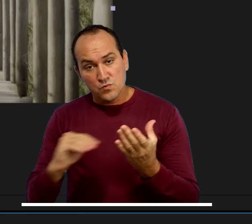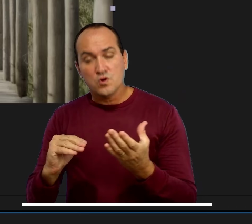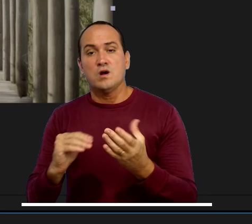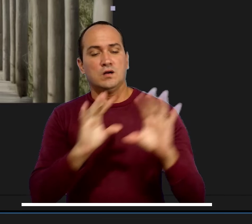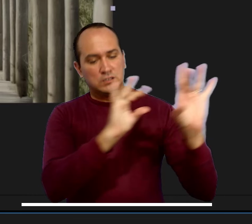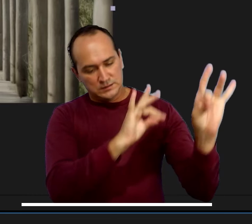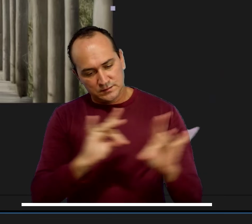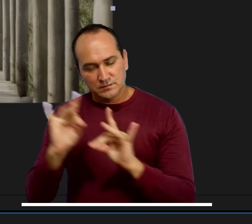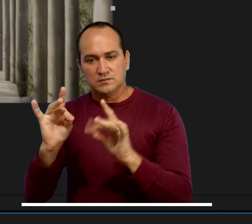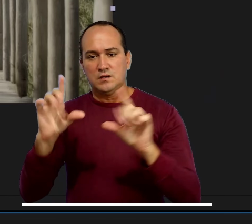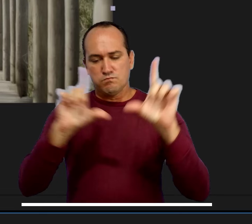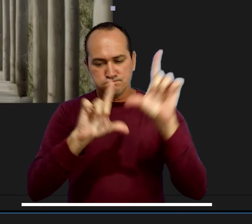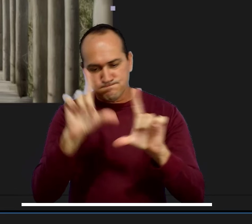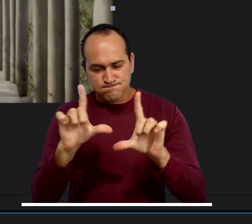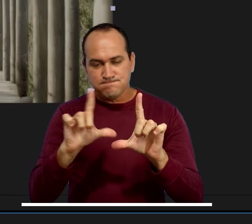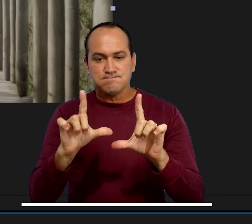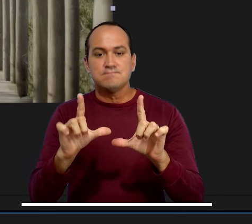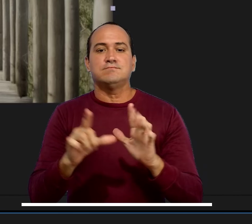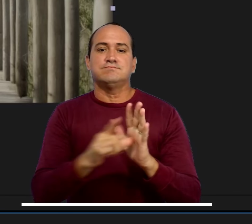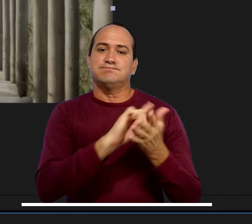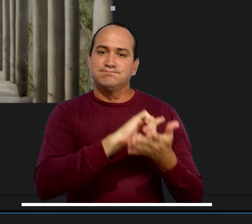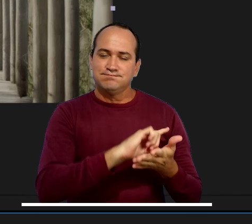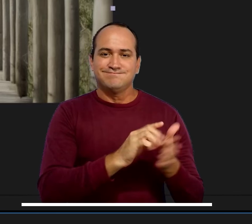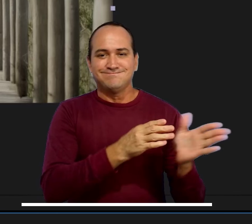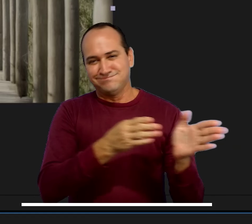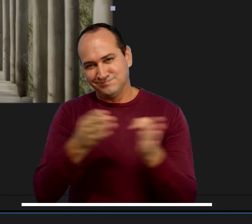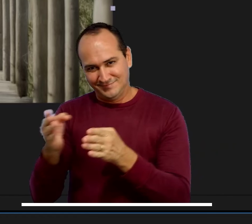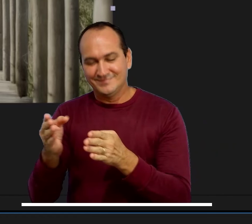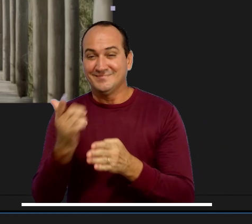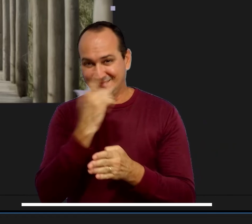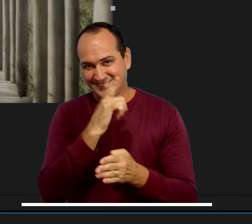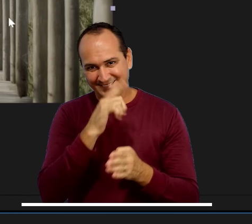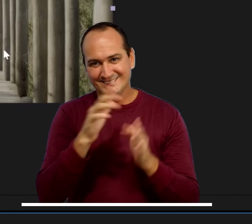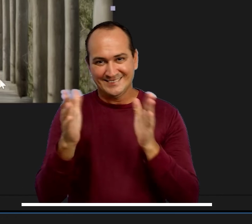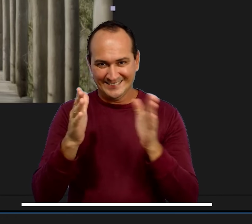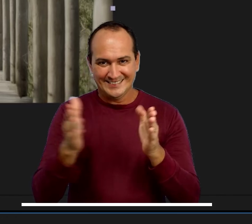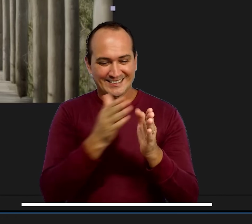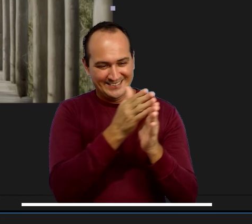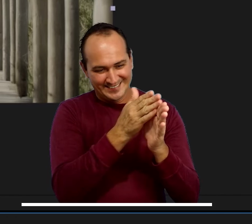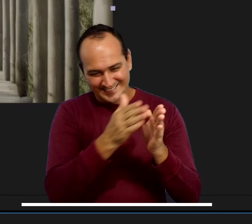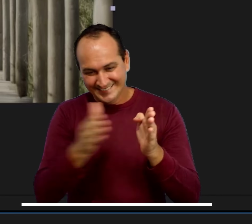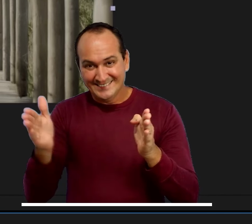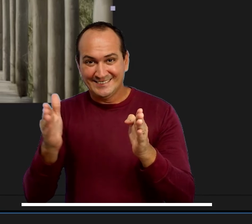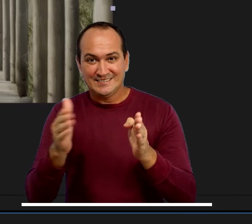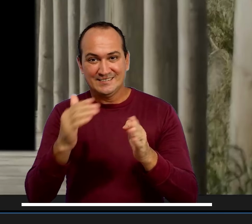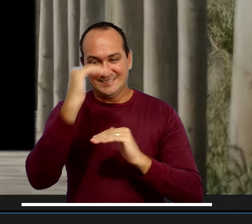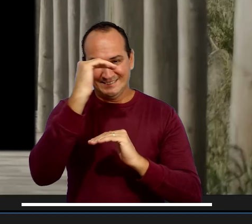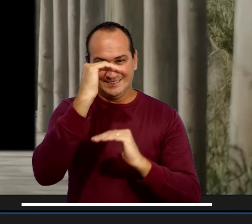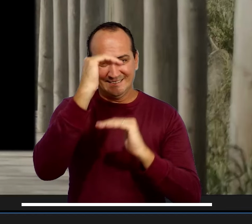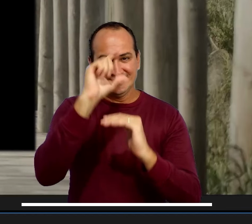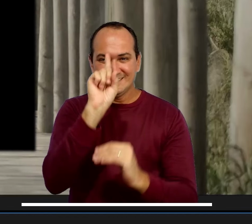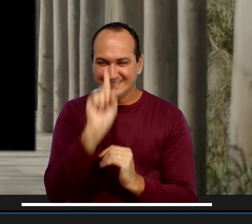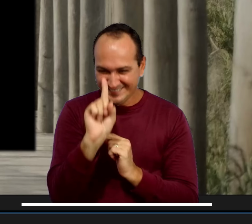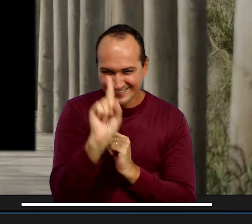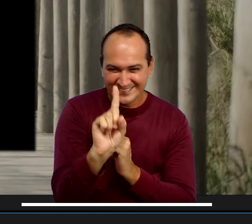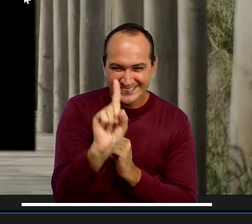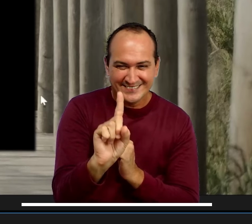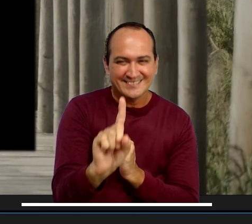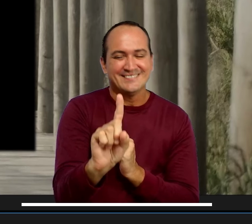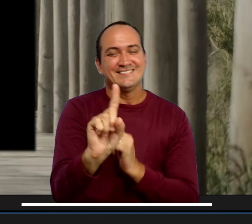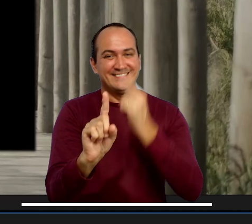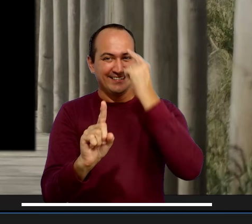vai encaixar, como vocês vão ver. Isso desde que eu adiante o meu vídeo lá para aquele tempo onde ele já estava, né, digamos assim,